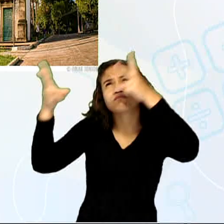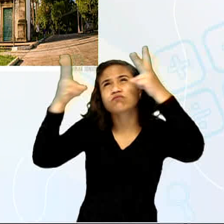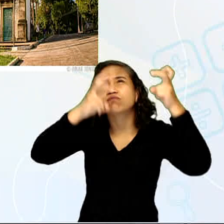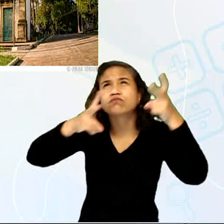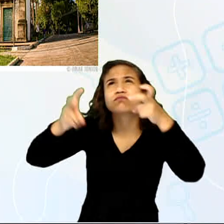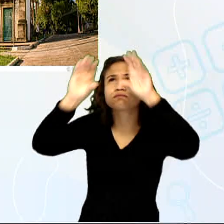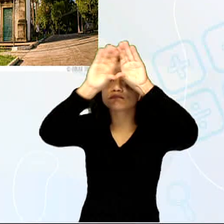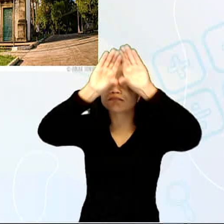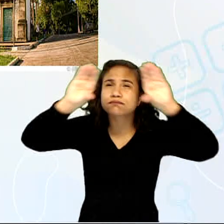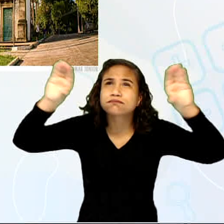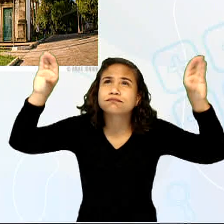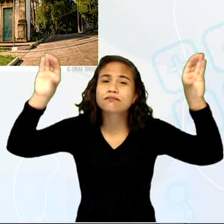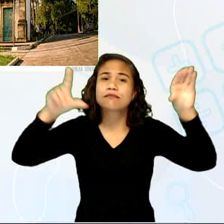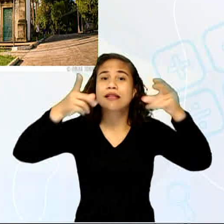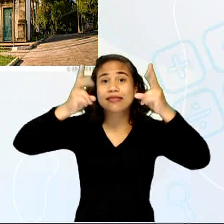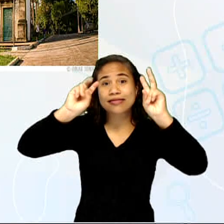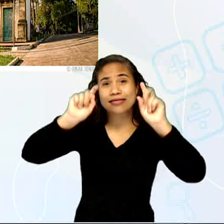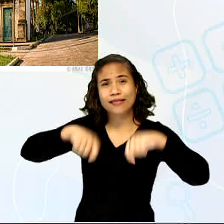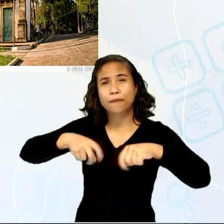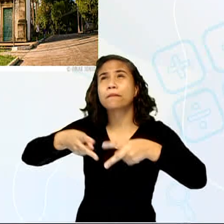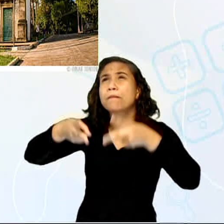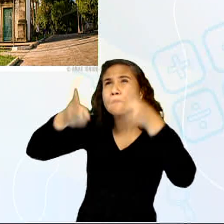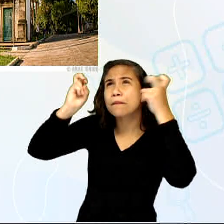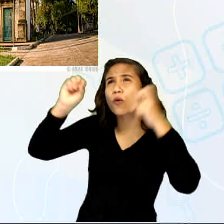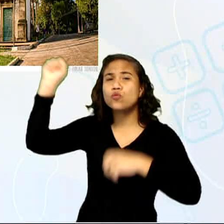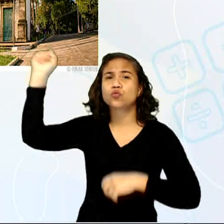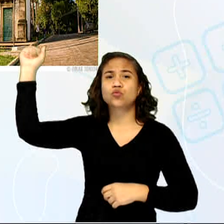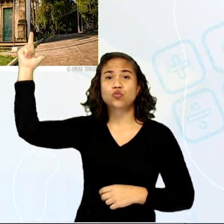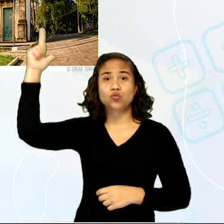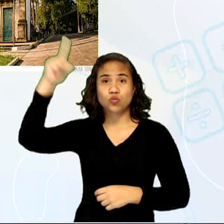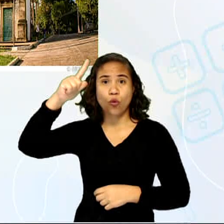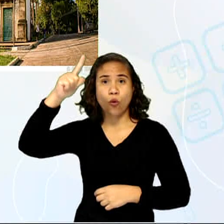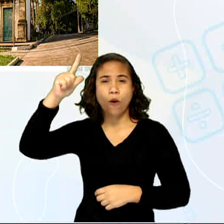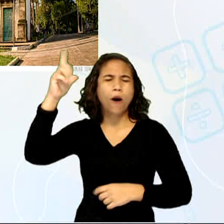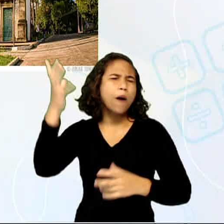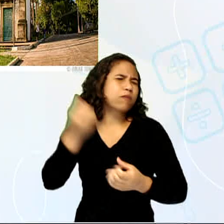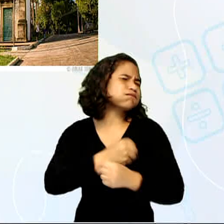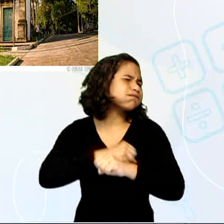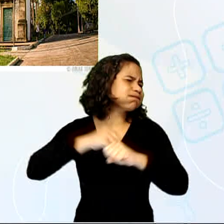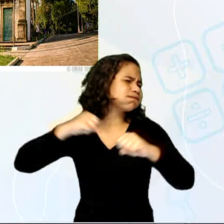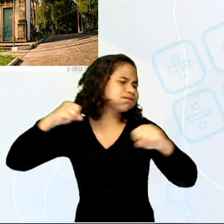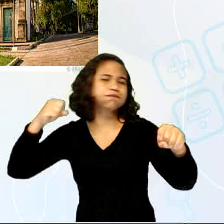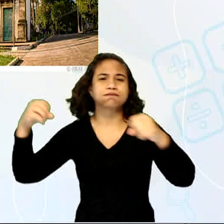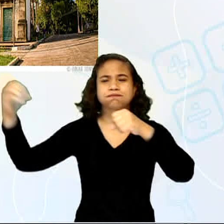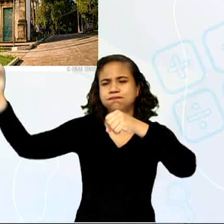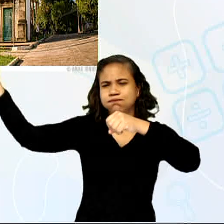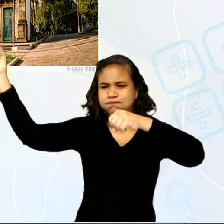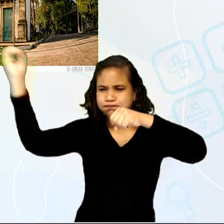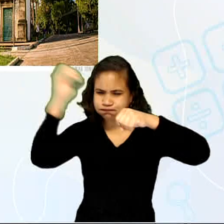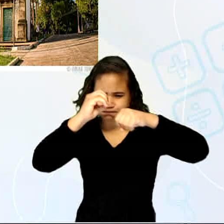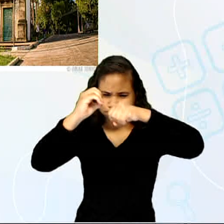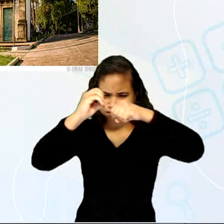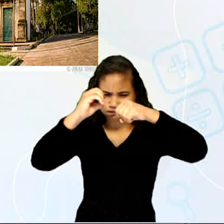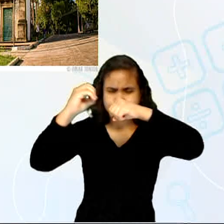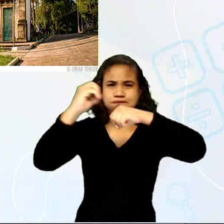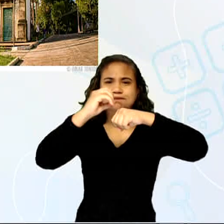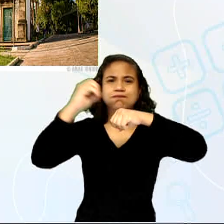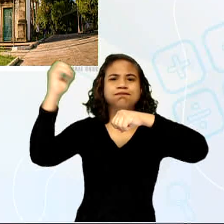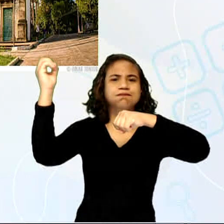céu, nós podemos ver o Sol, que é a estrela mais próxima da Terra